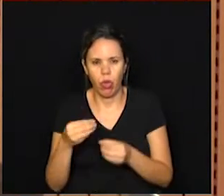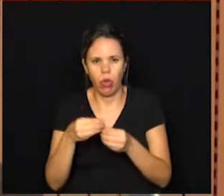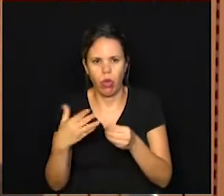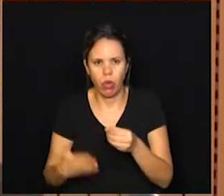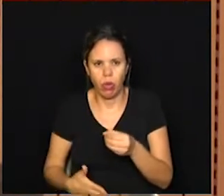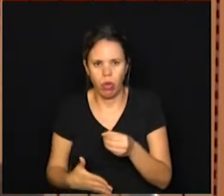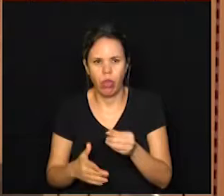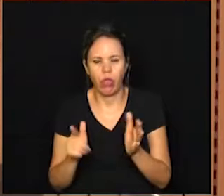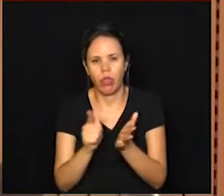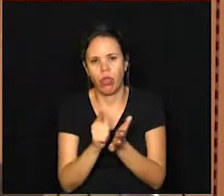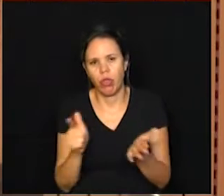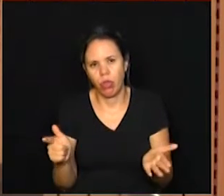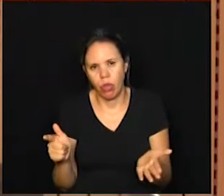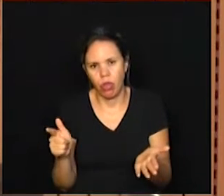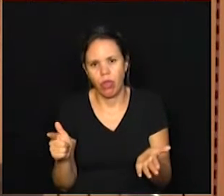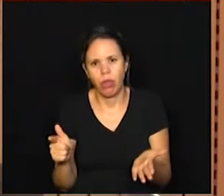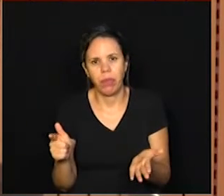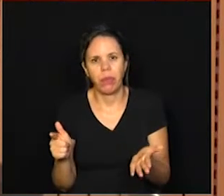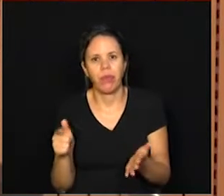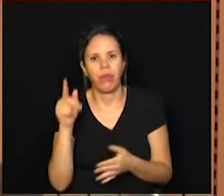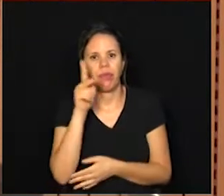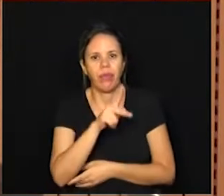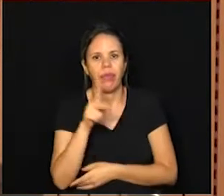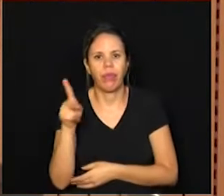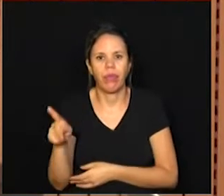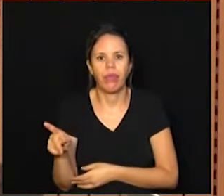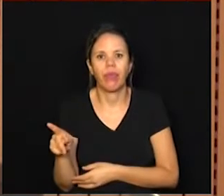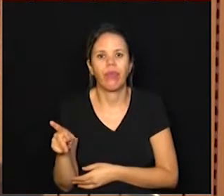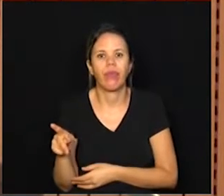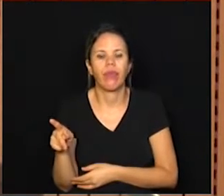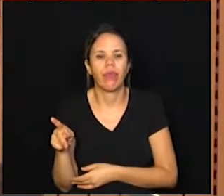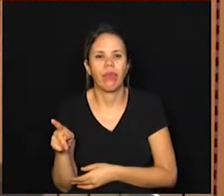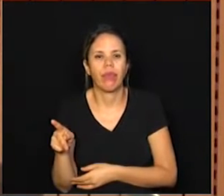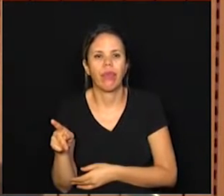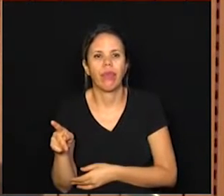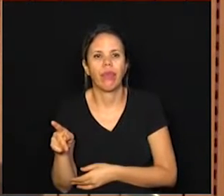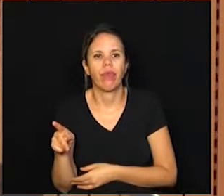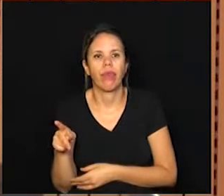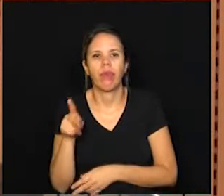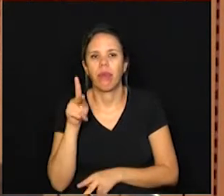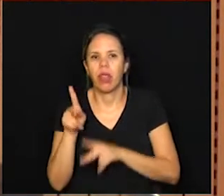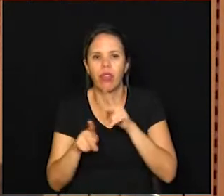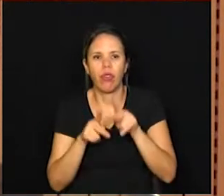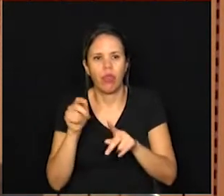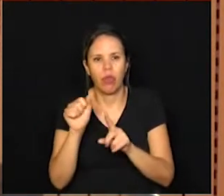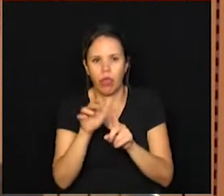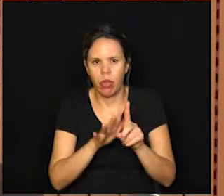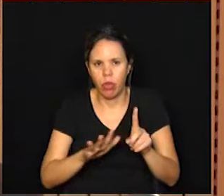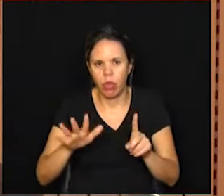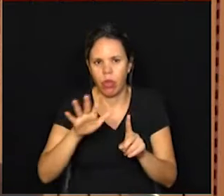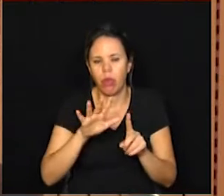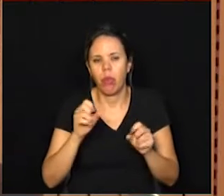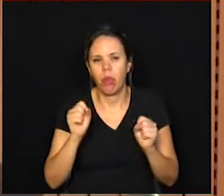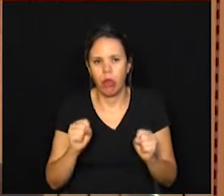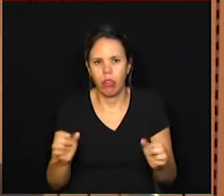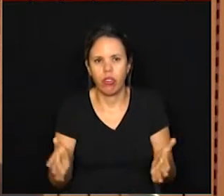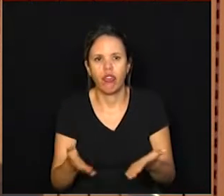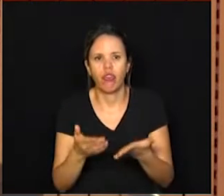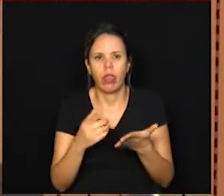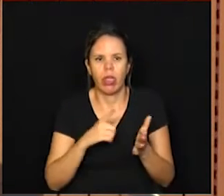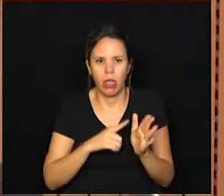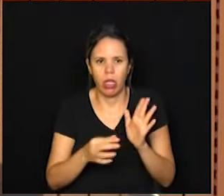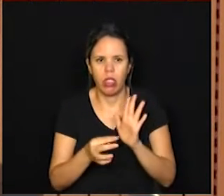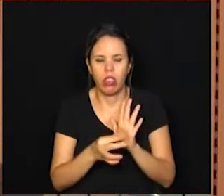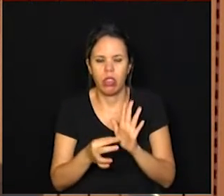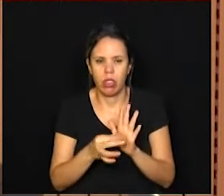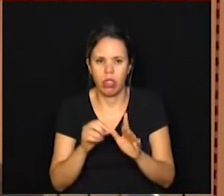por jornalistas, por professores, por elementos da sociedade que podem contribuir com a opinião pública,